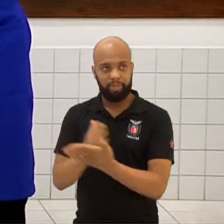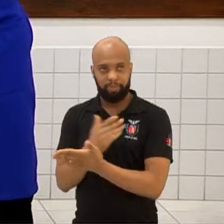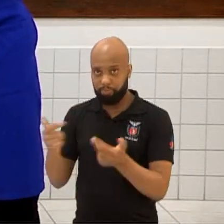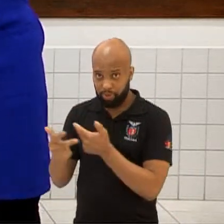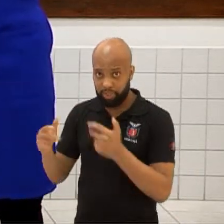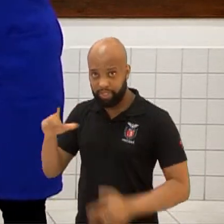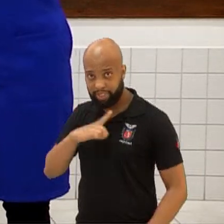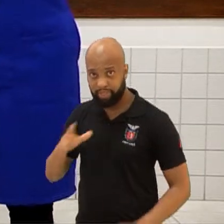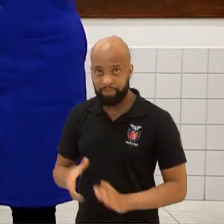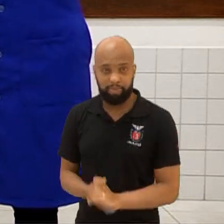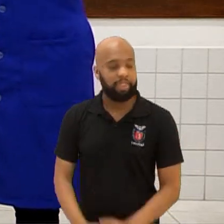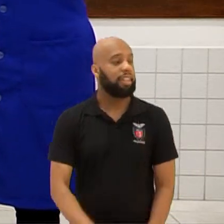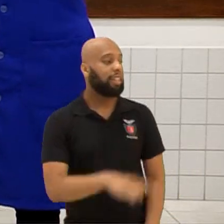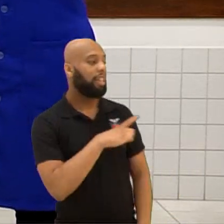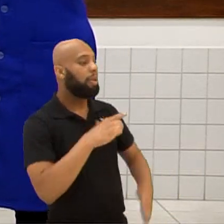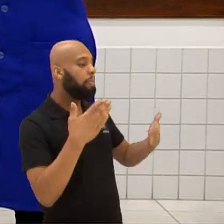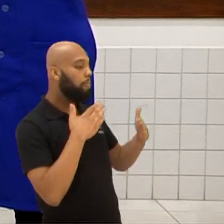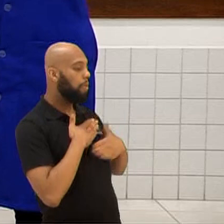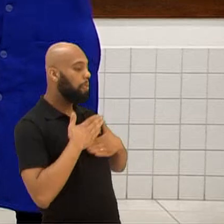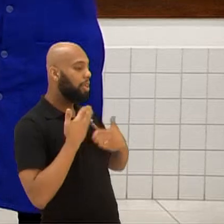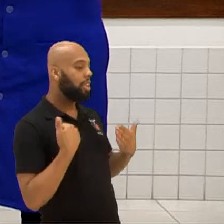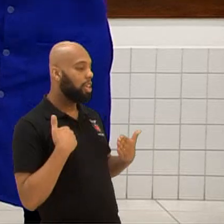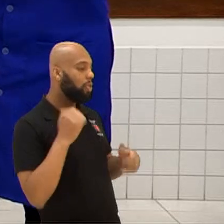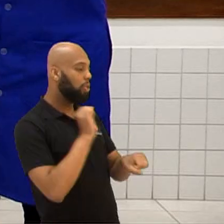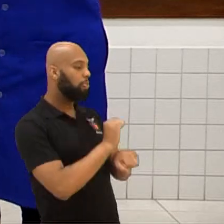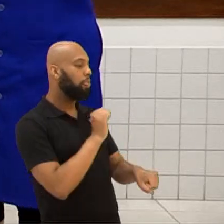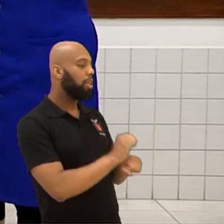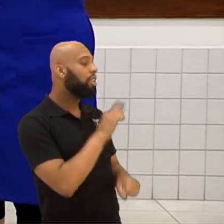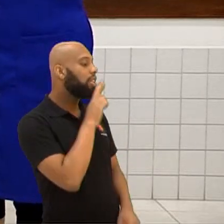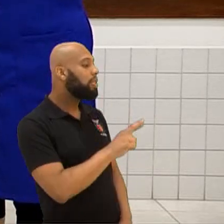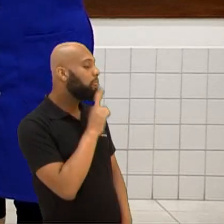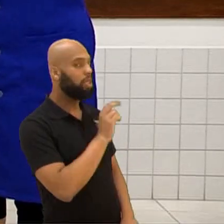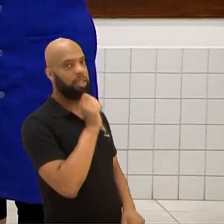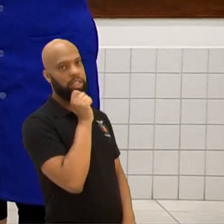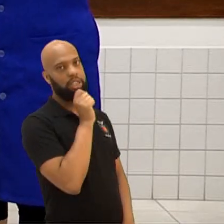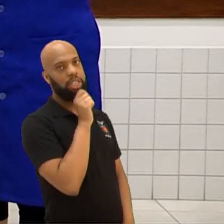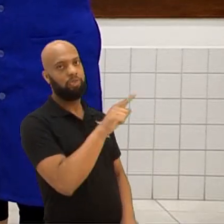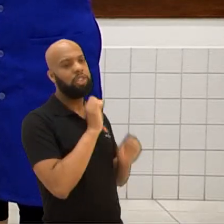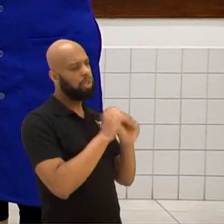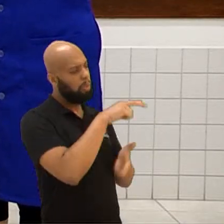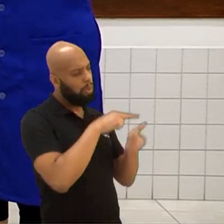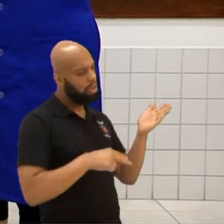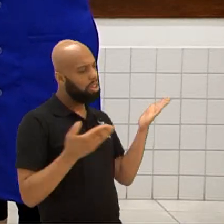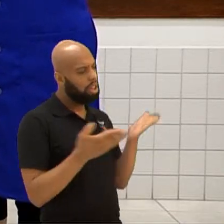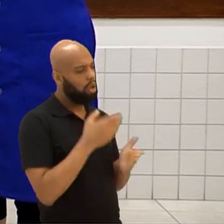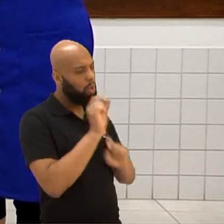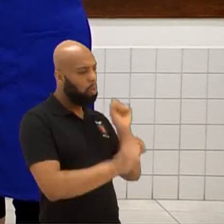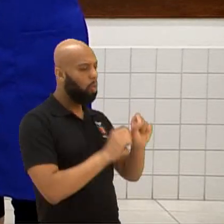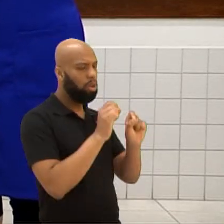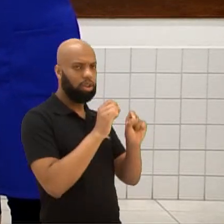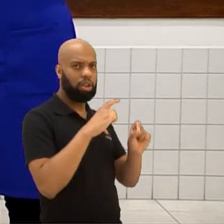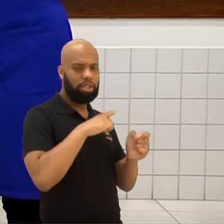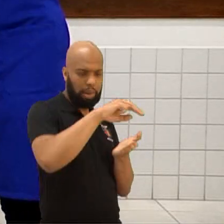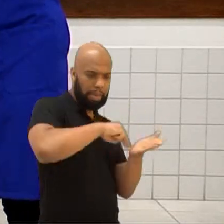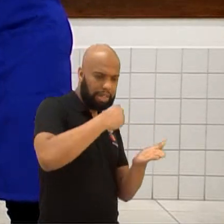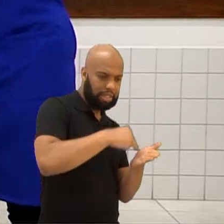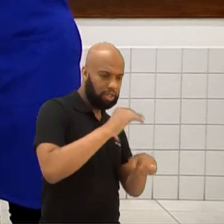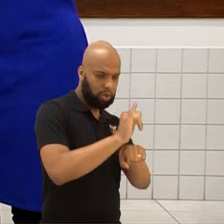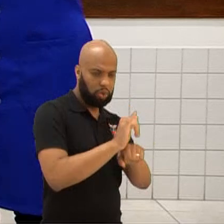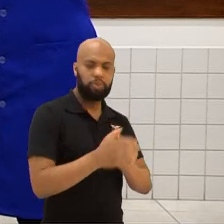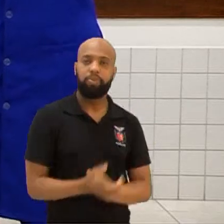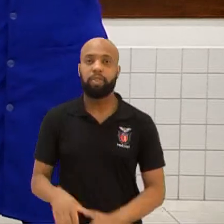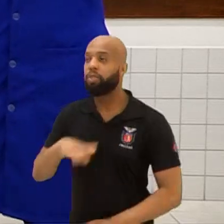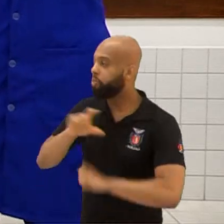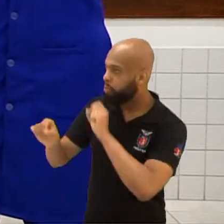aí? Aqui, para mim, eu tô aguardando as respostas, Suelen. E você pode mandar para a gente os recados do YouTube aí. Muito bem, nós